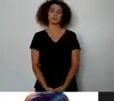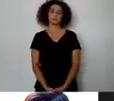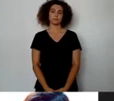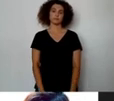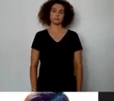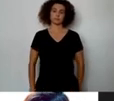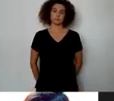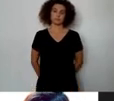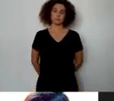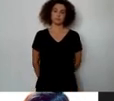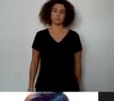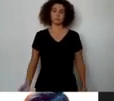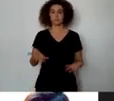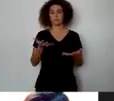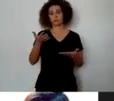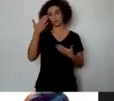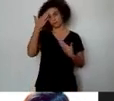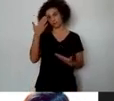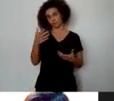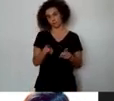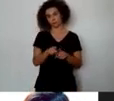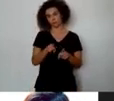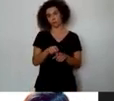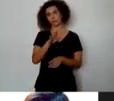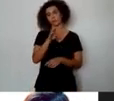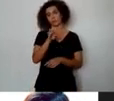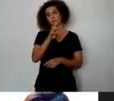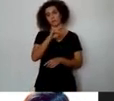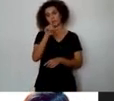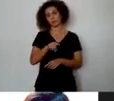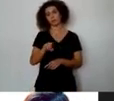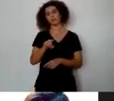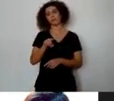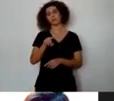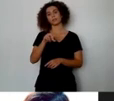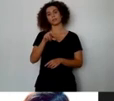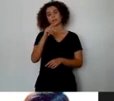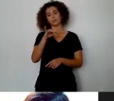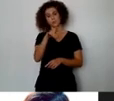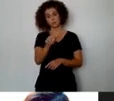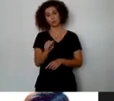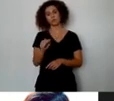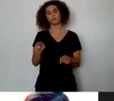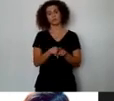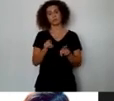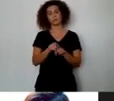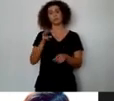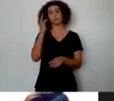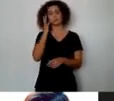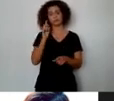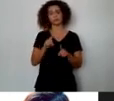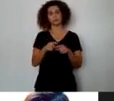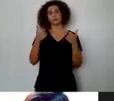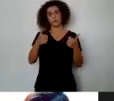Eu também queria agradecer muito, Beatriz, Nayane e o Céia, por toparem. Tabata, tá tudo bem